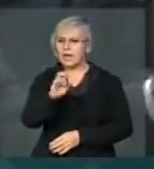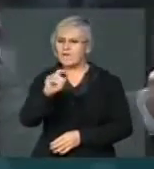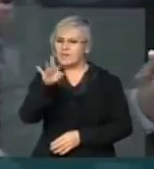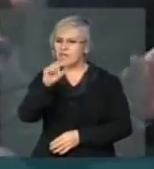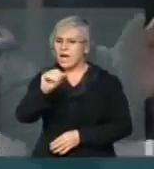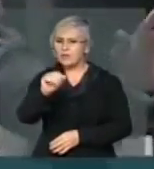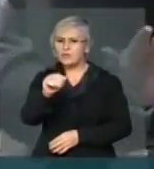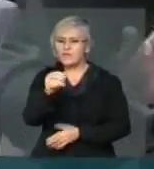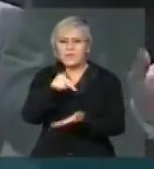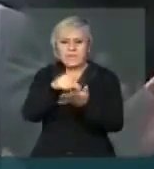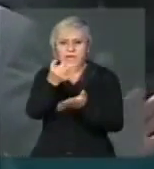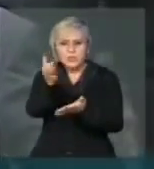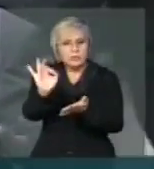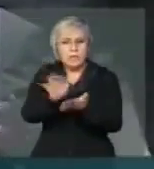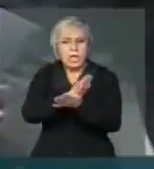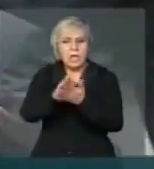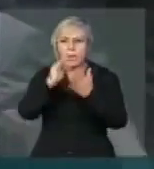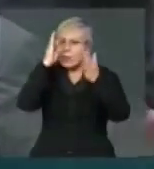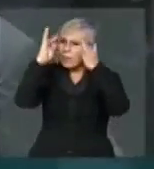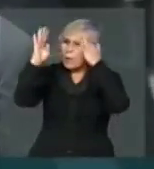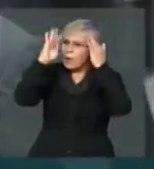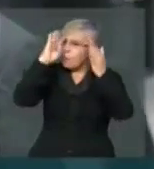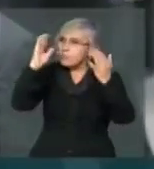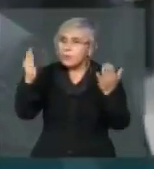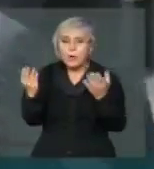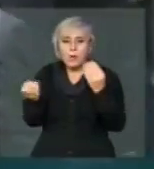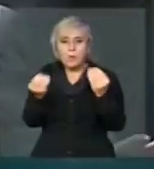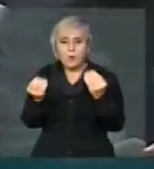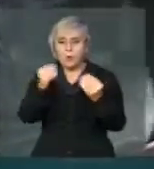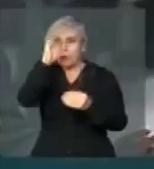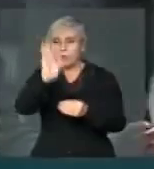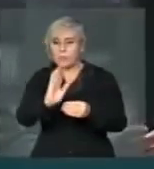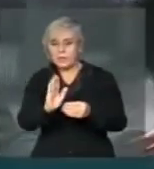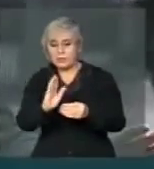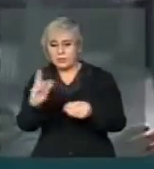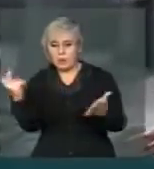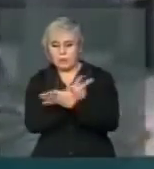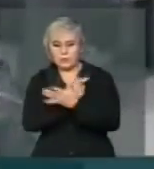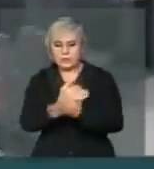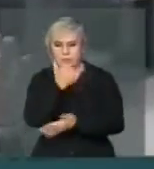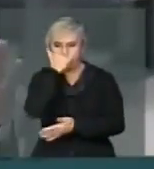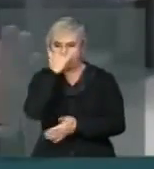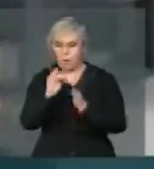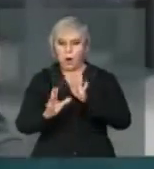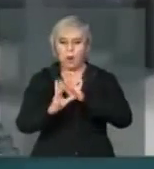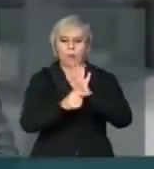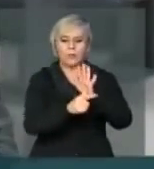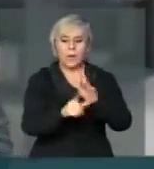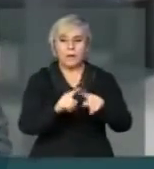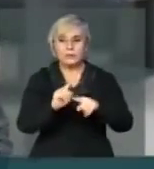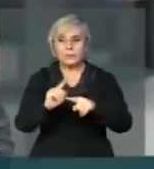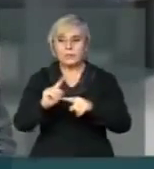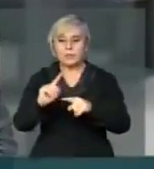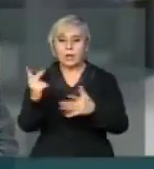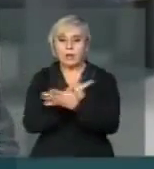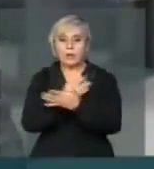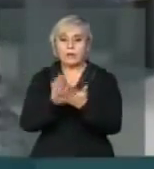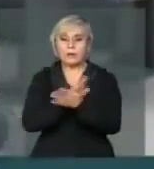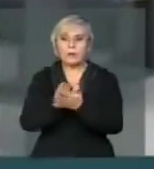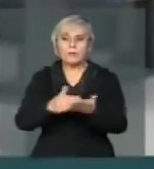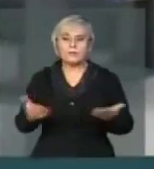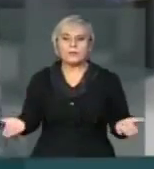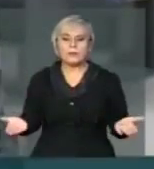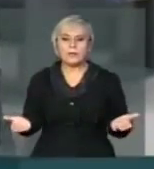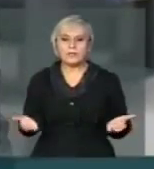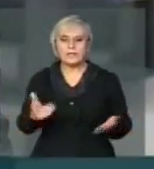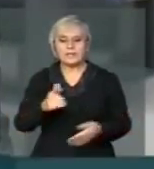sonho. Nós dormimos, acordamos, o Brasil foi roubado e não teve nada. Na Justiça Federal já está na 17ª apuração. E não